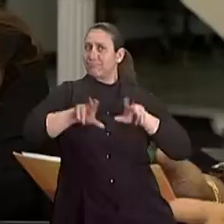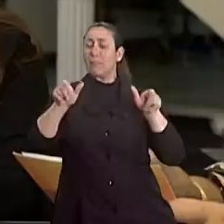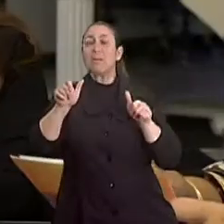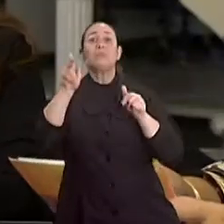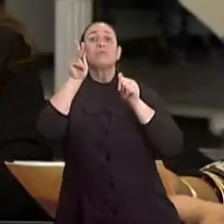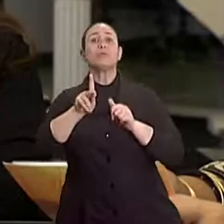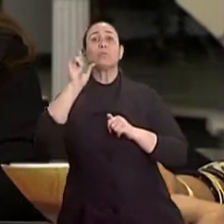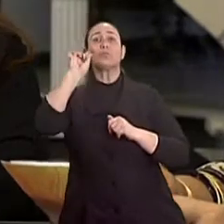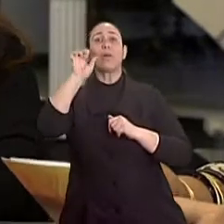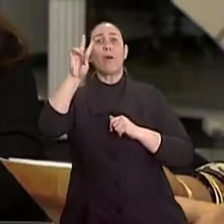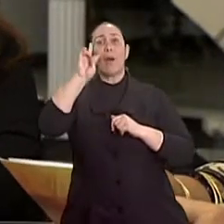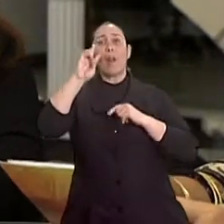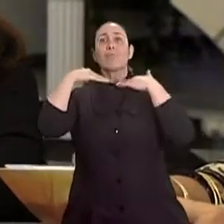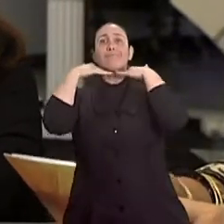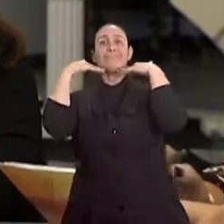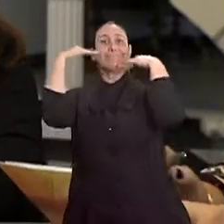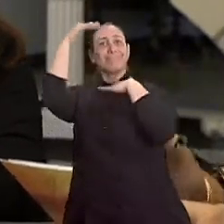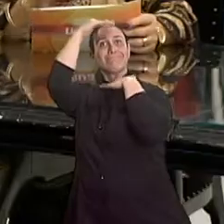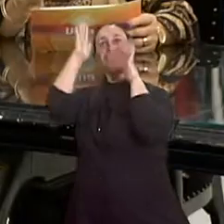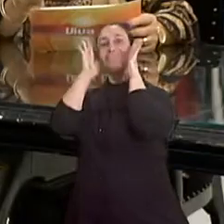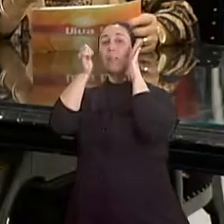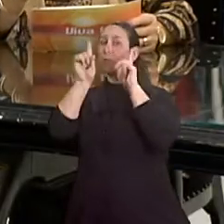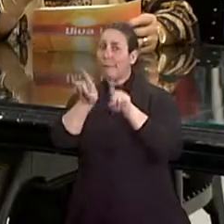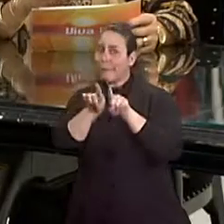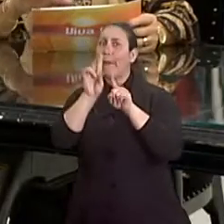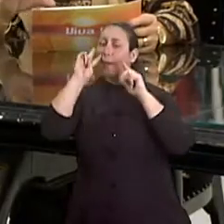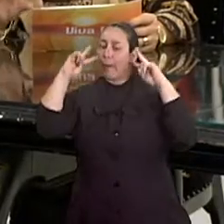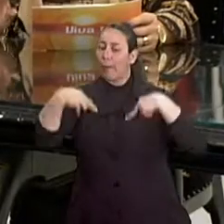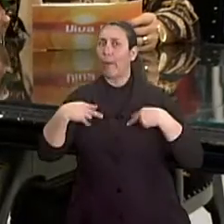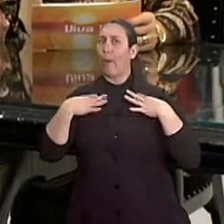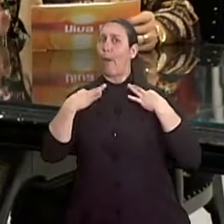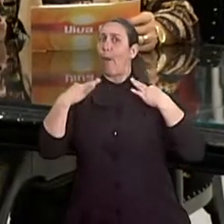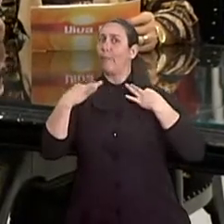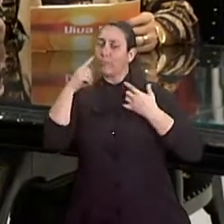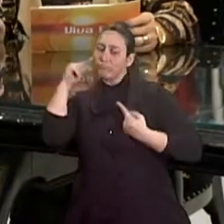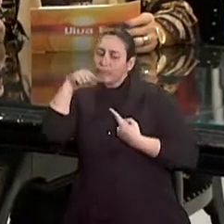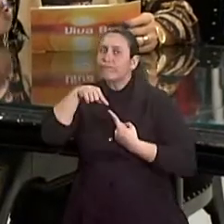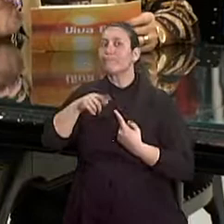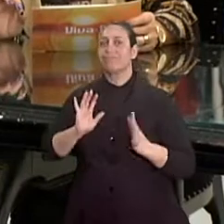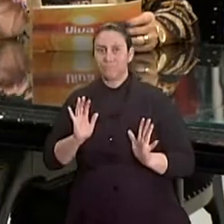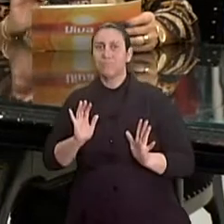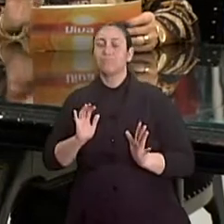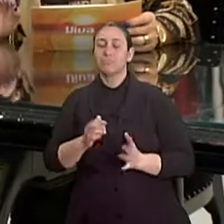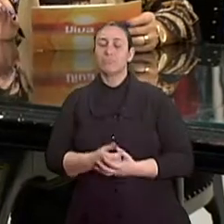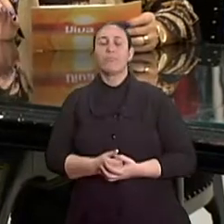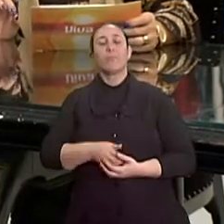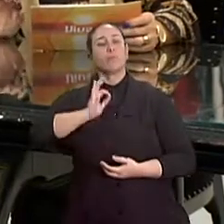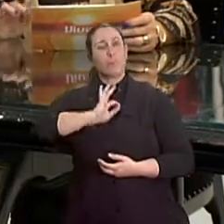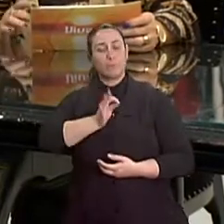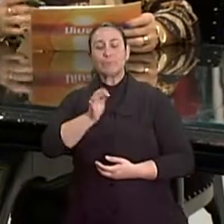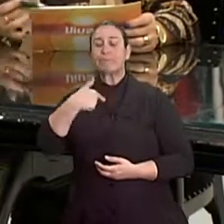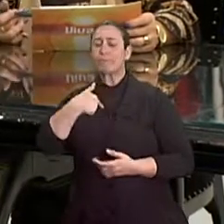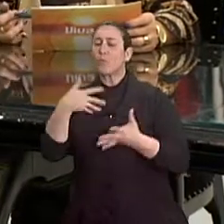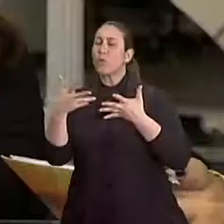cima, principalmente do pescoço para baixo. Uhum. Tá, mas aí tu tocaste num ponto fundamental que eu concordo plenamente, que